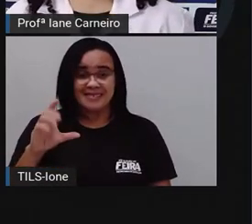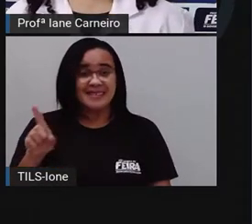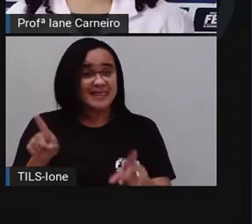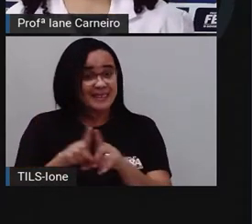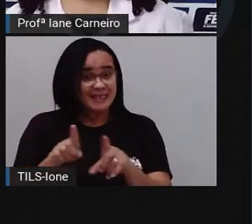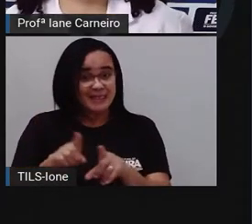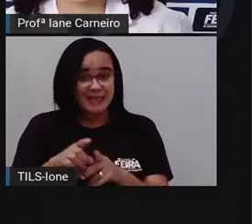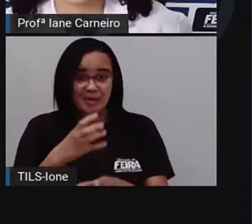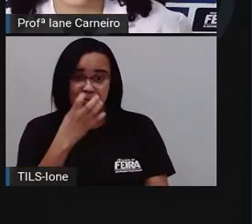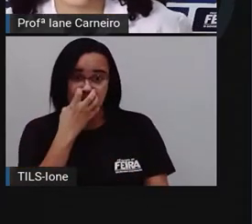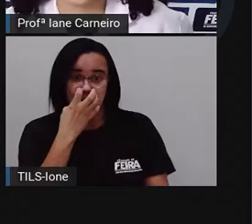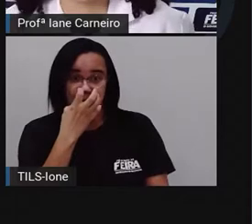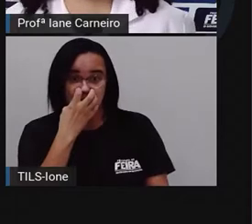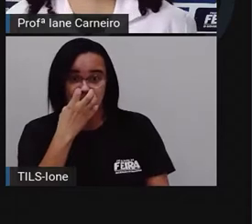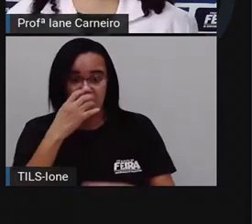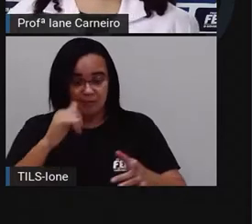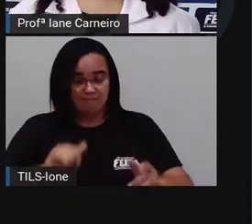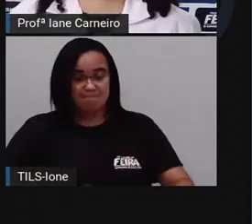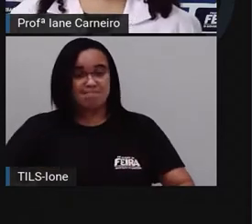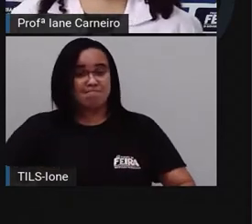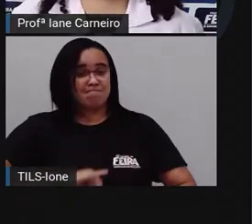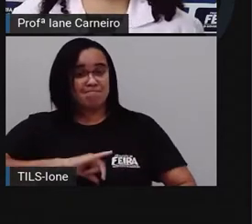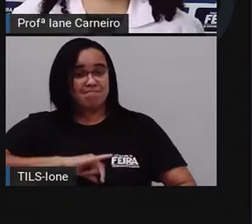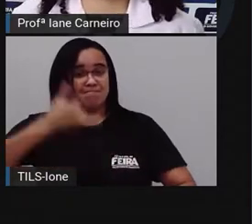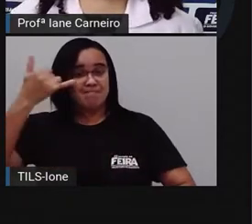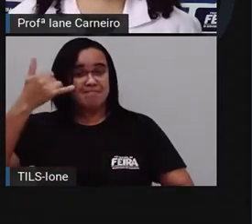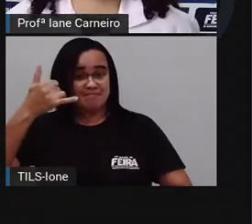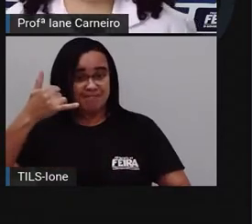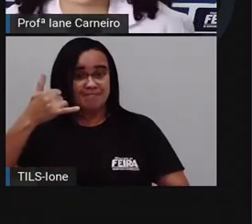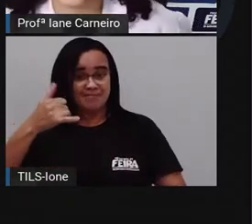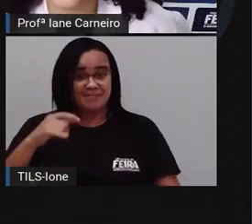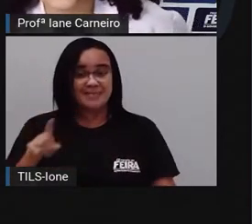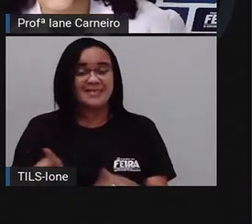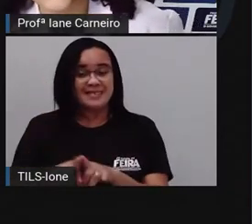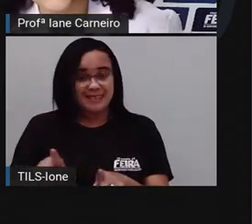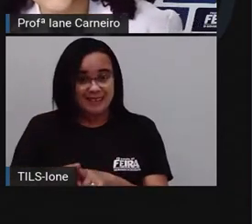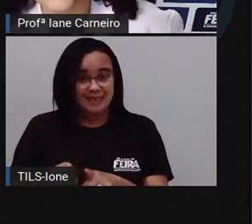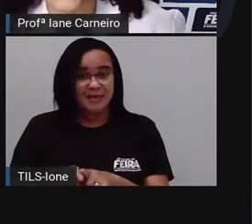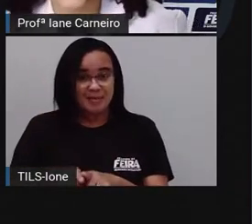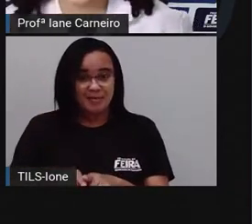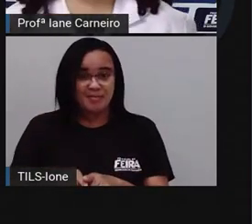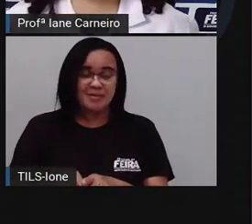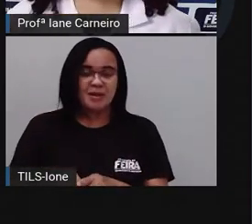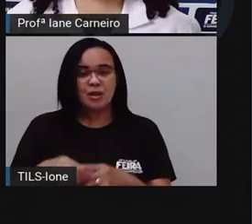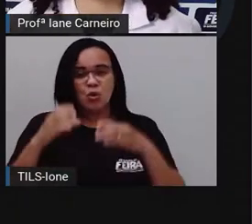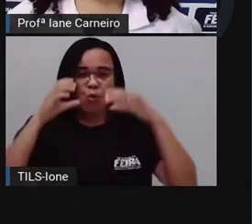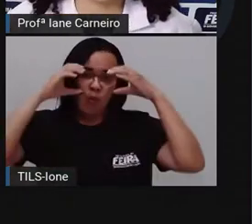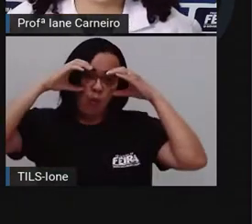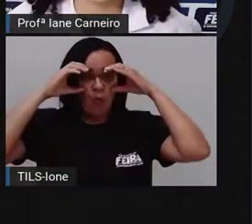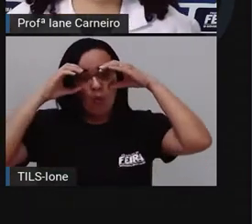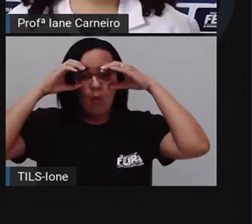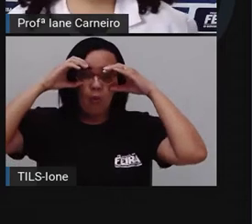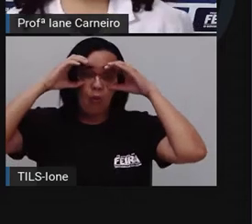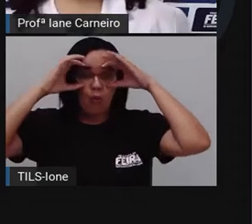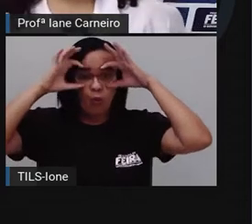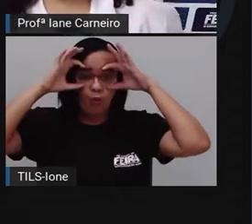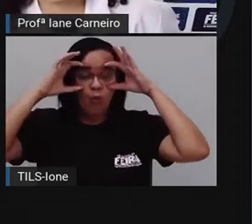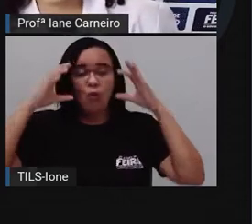cachorro corajoso, um camaleão comilão, um